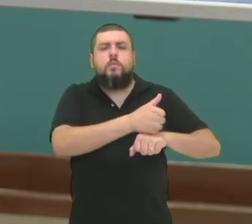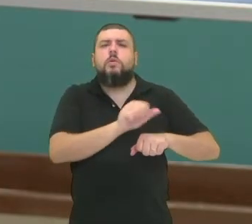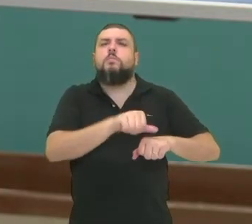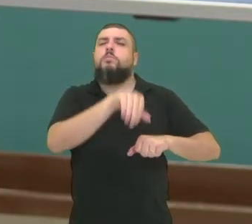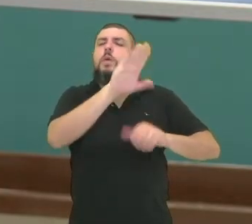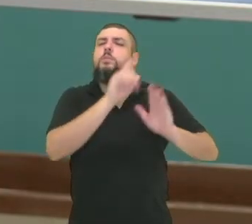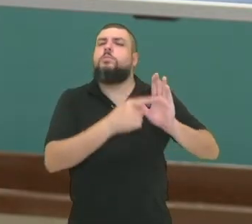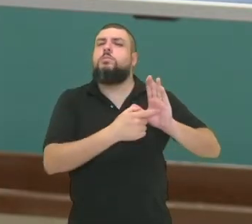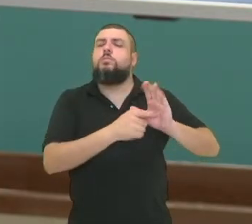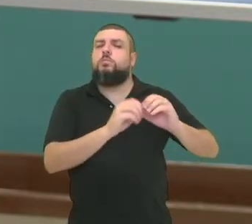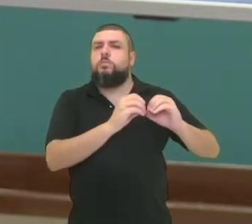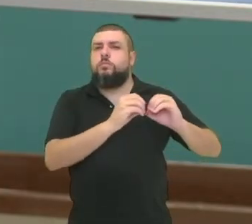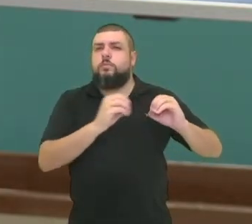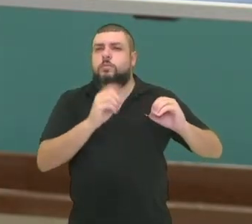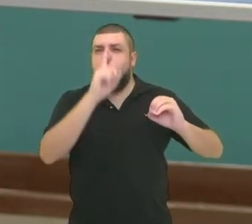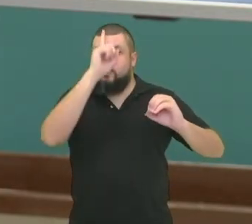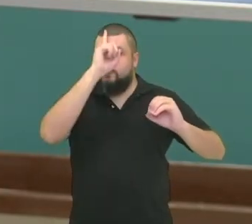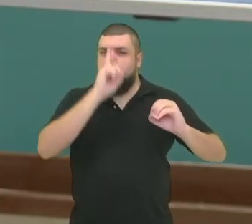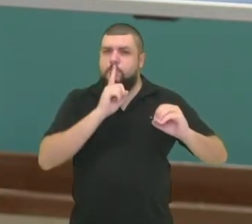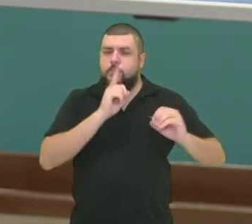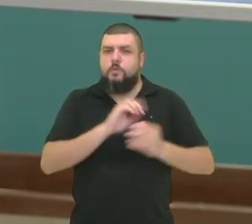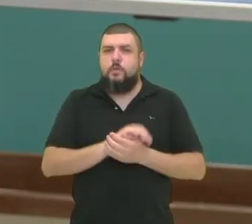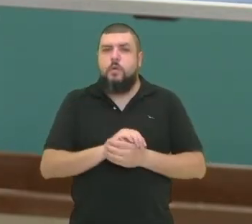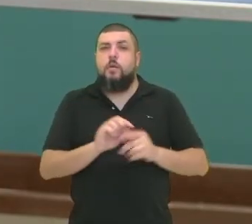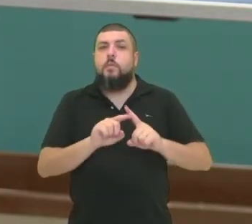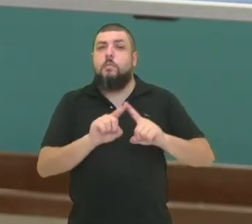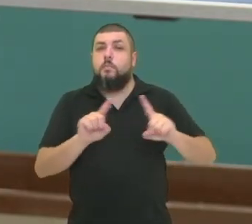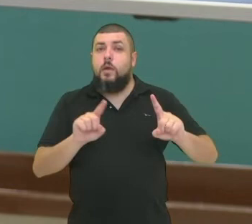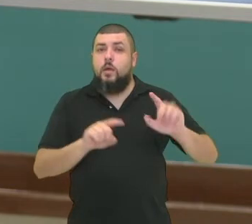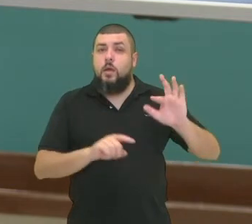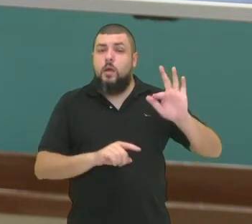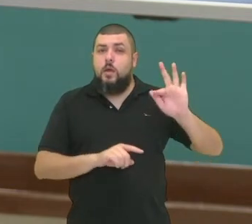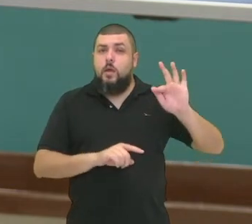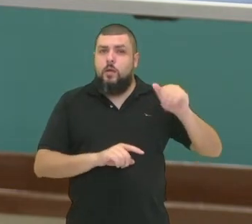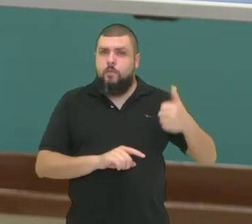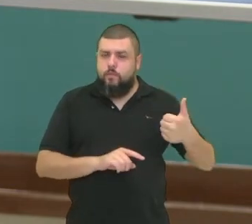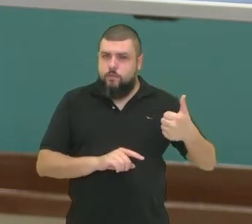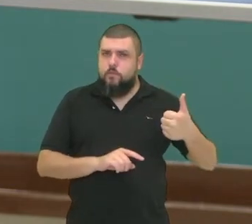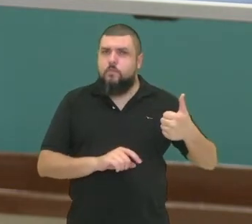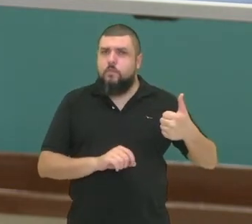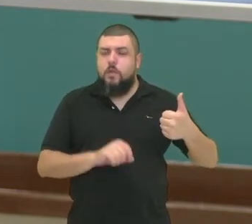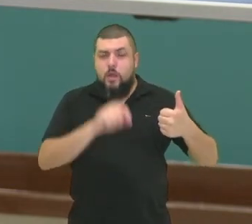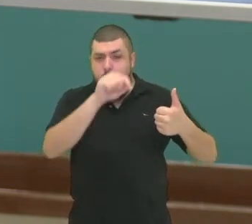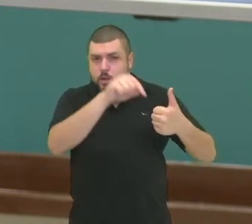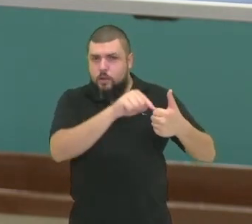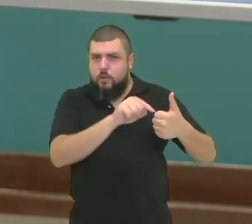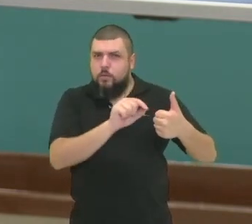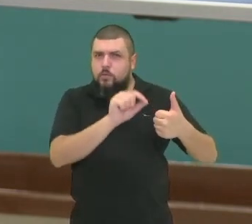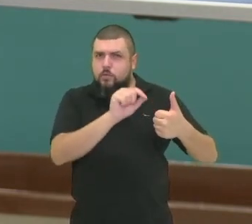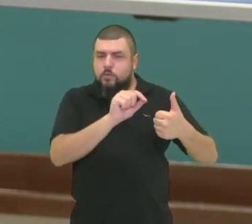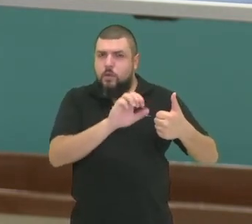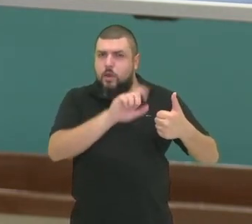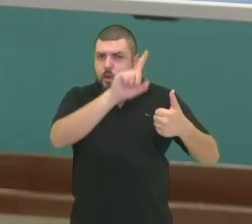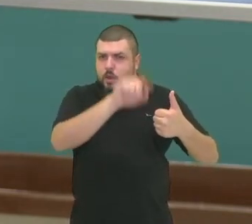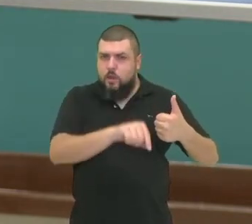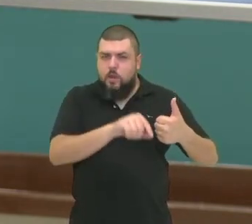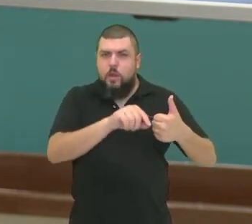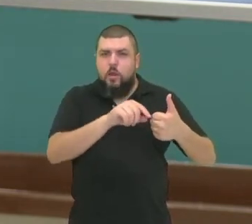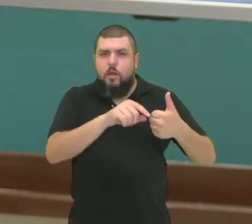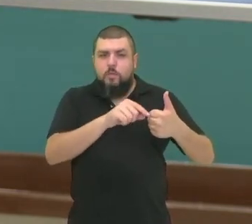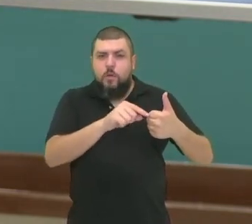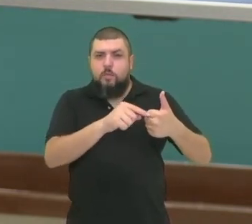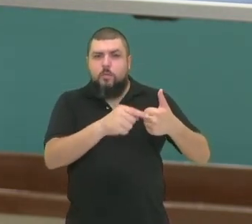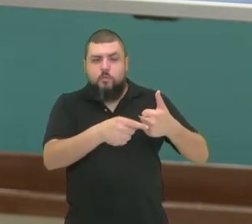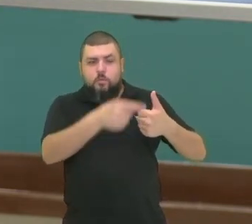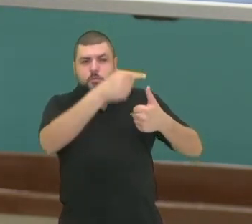amarelas, mas nós estamos falando de F1, a primeira geração, e esse primeiro cruzamento veio de sementes puras